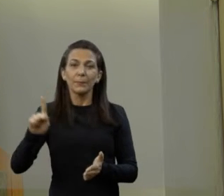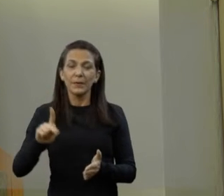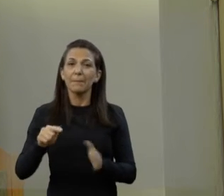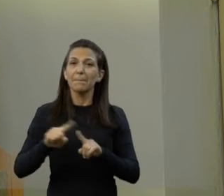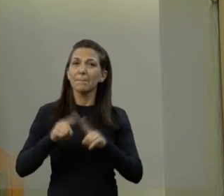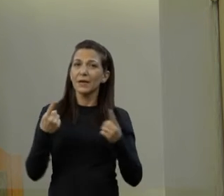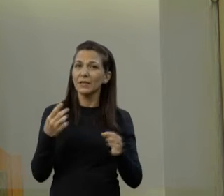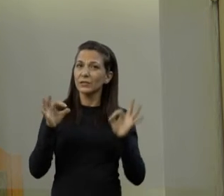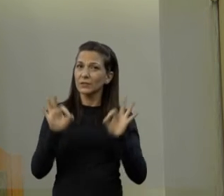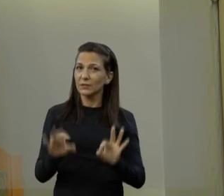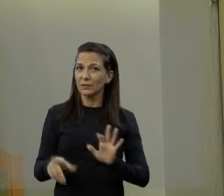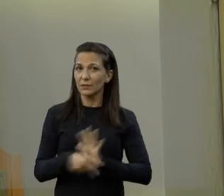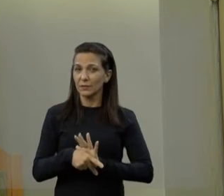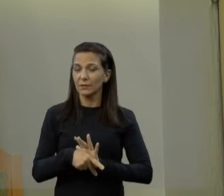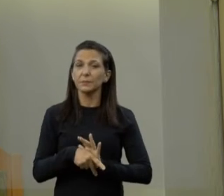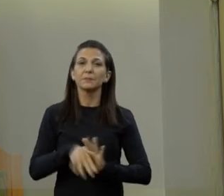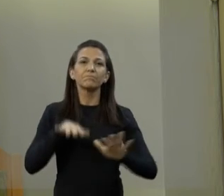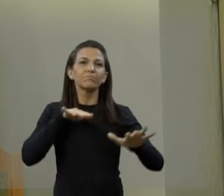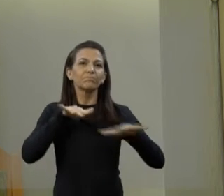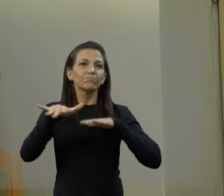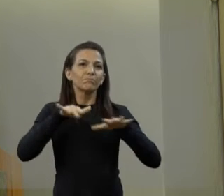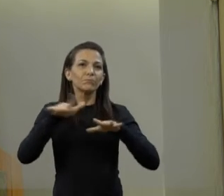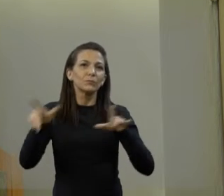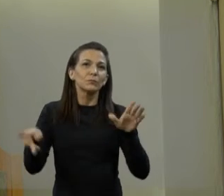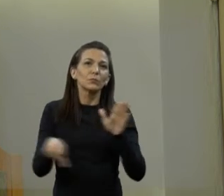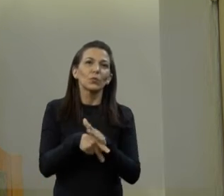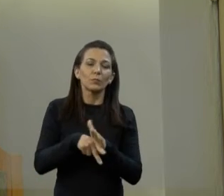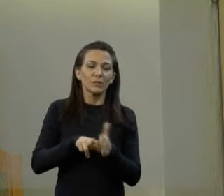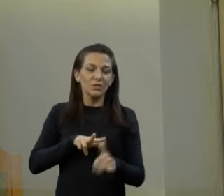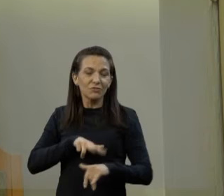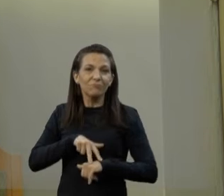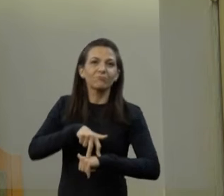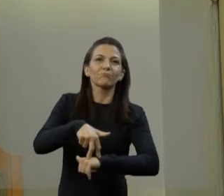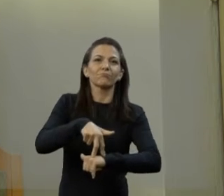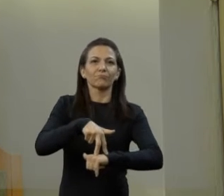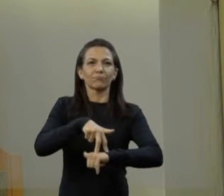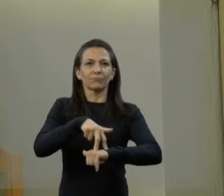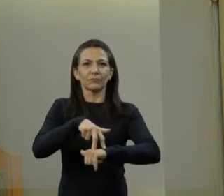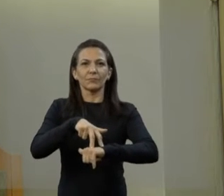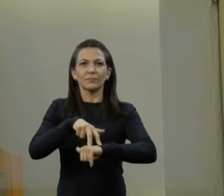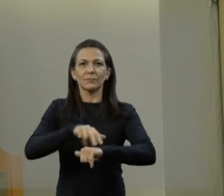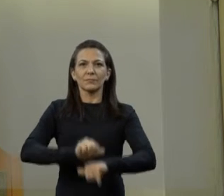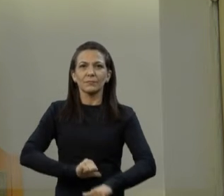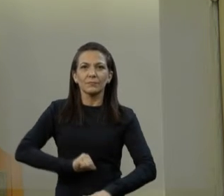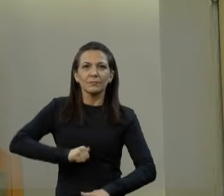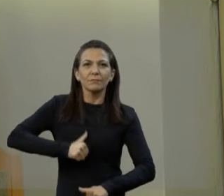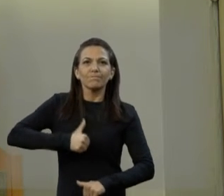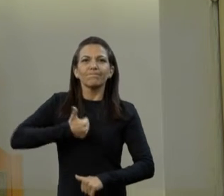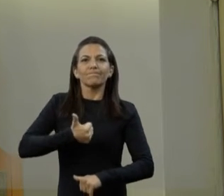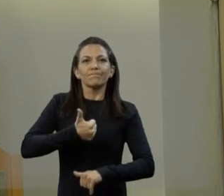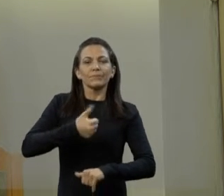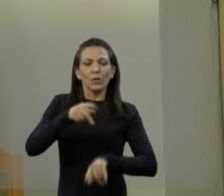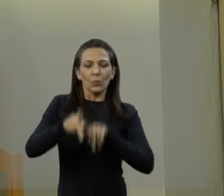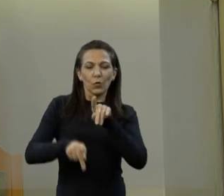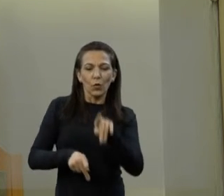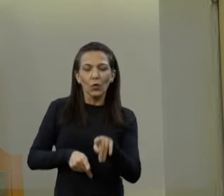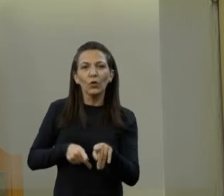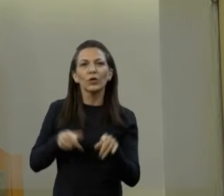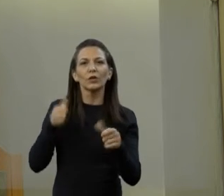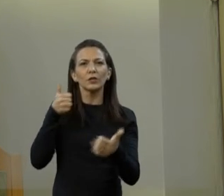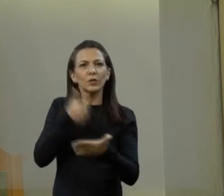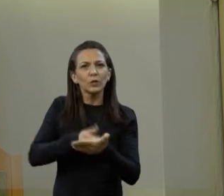legitimar ainda que Essas manifestações são manifestações de resistência de resiliência de um povo que luta